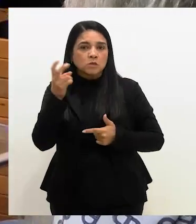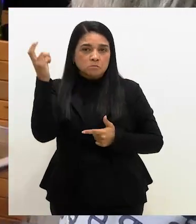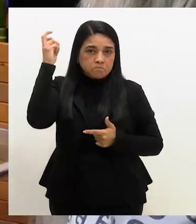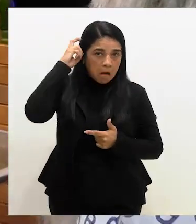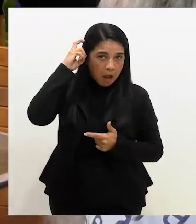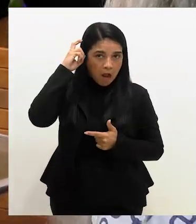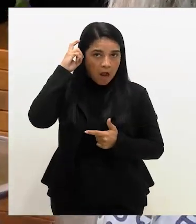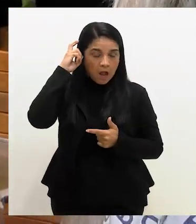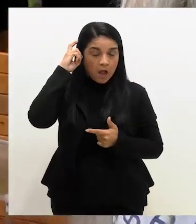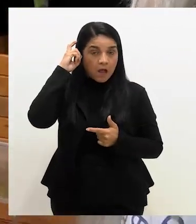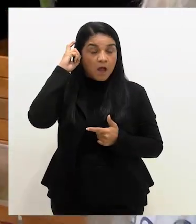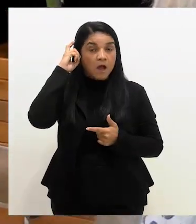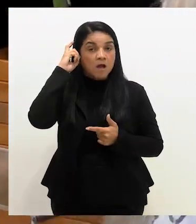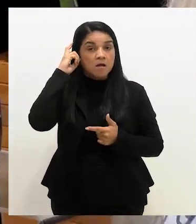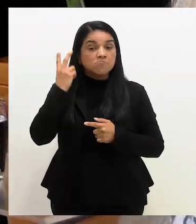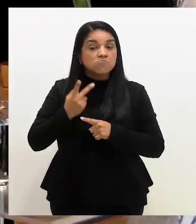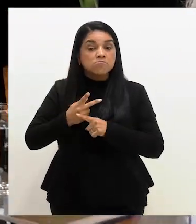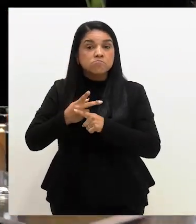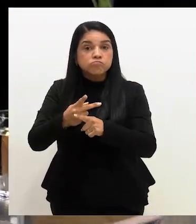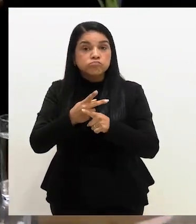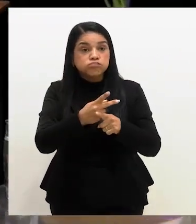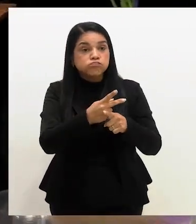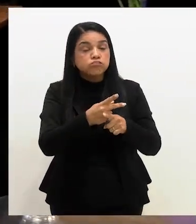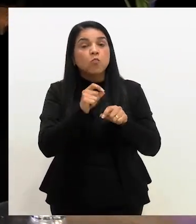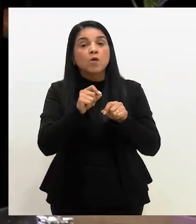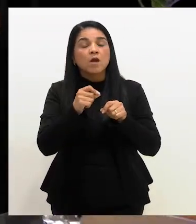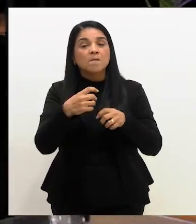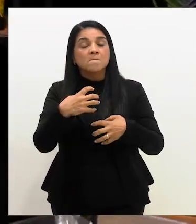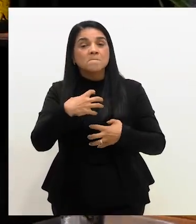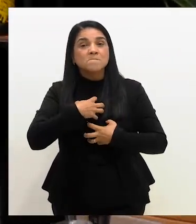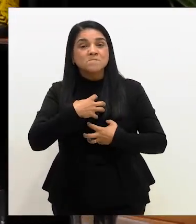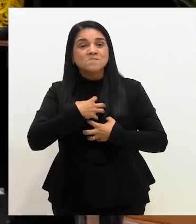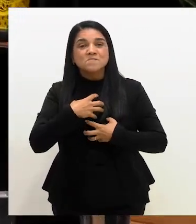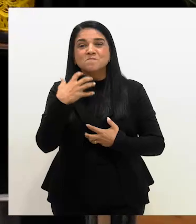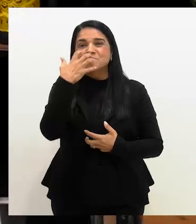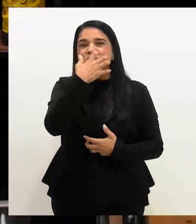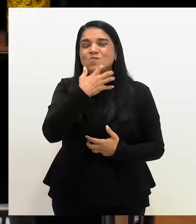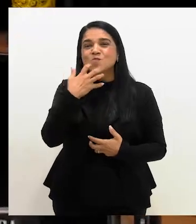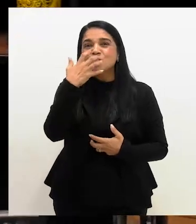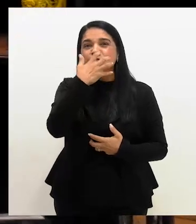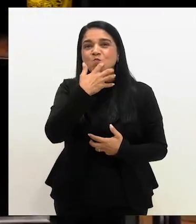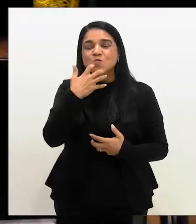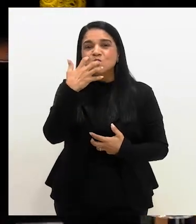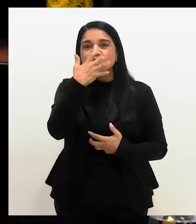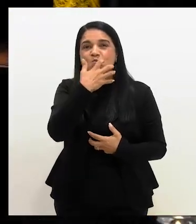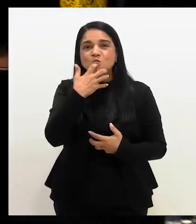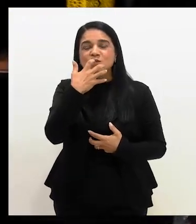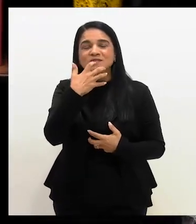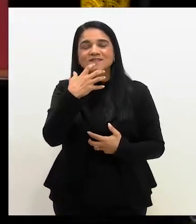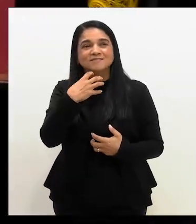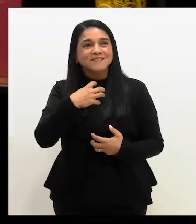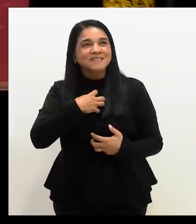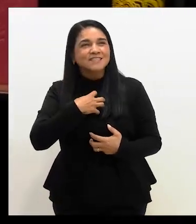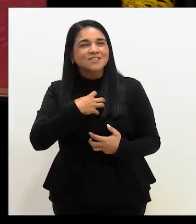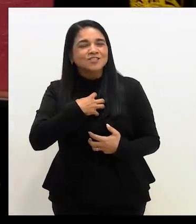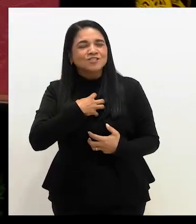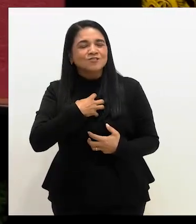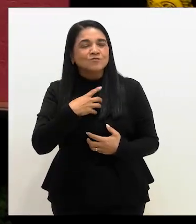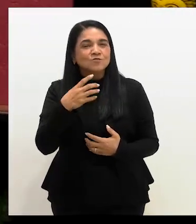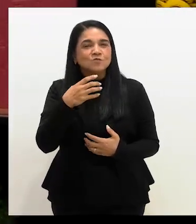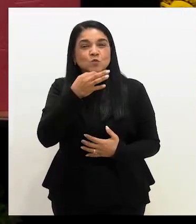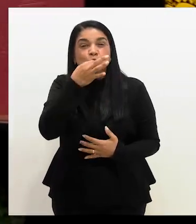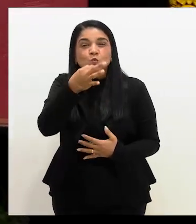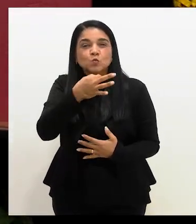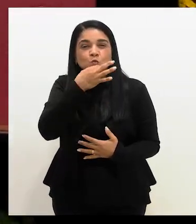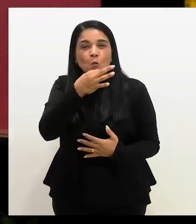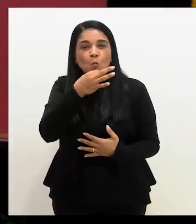ser implantadas, e elas buscam na música um retorno desse sentimento do